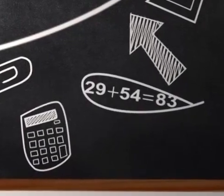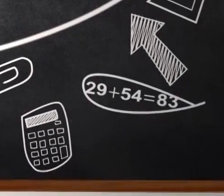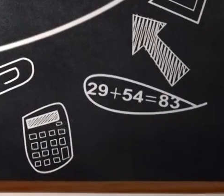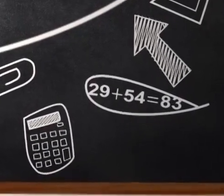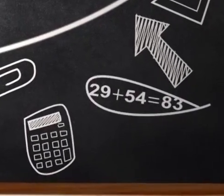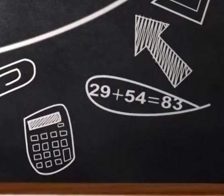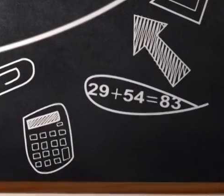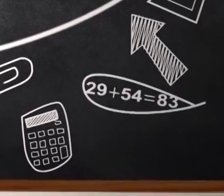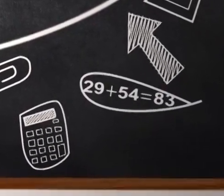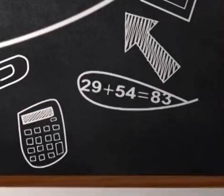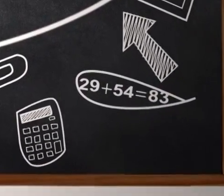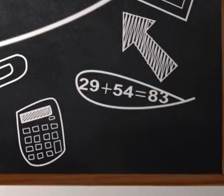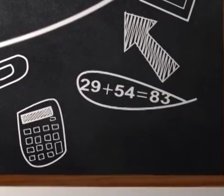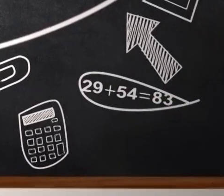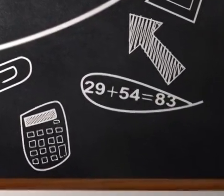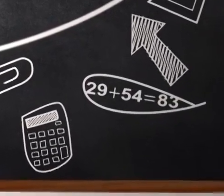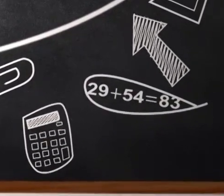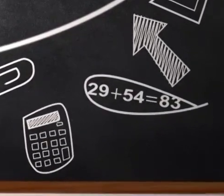E aí